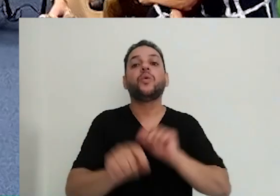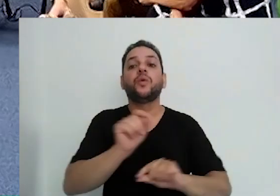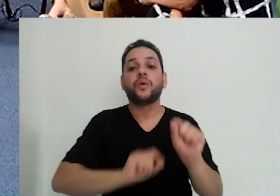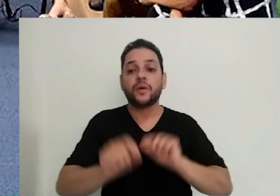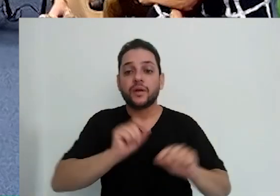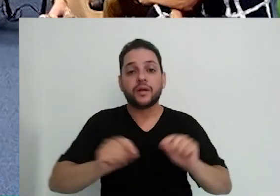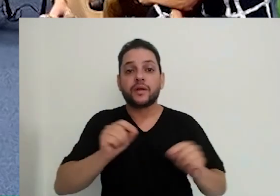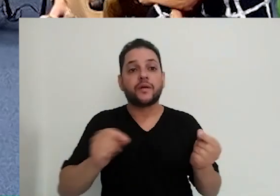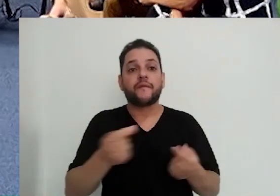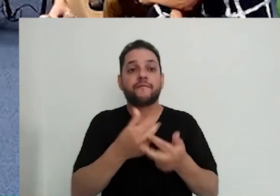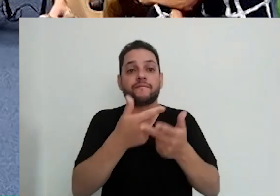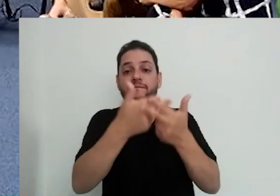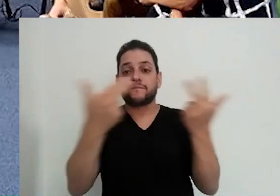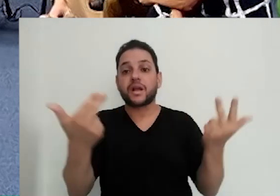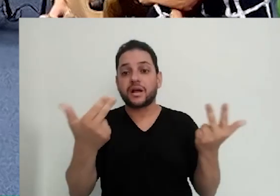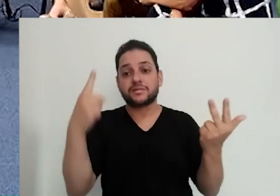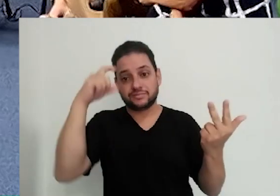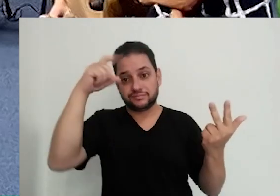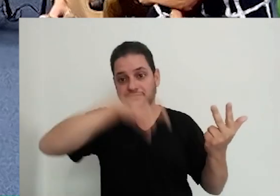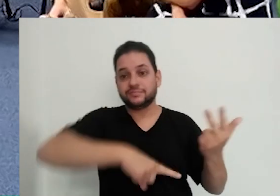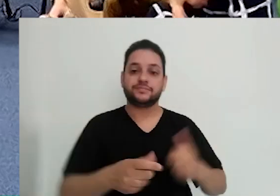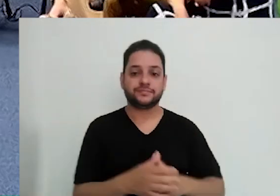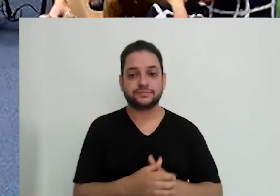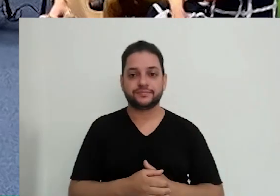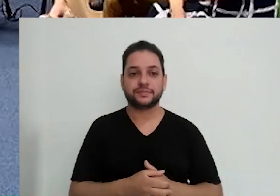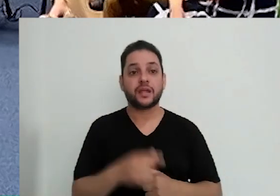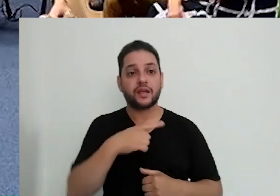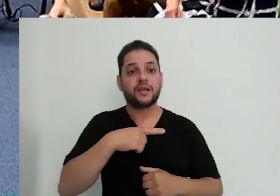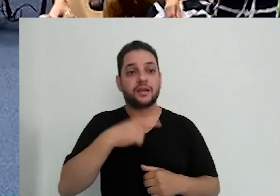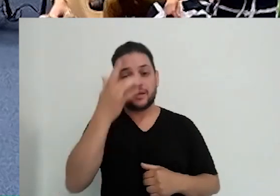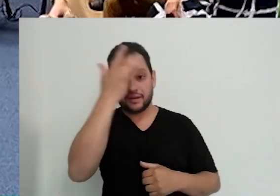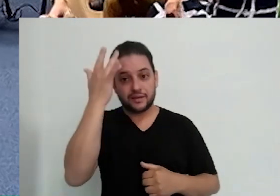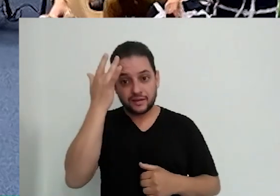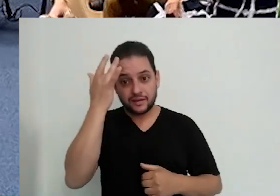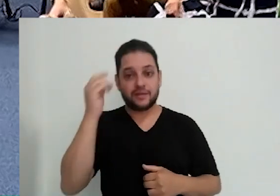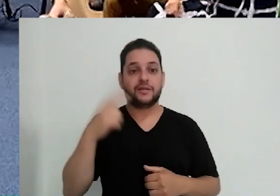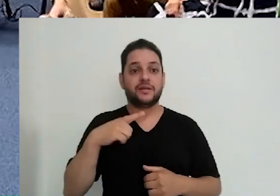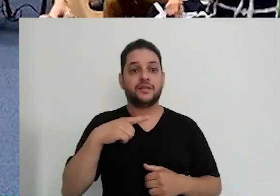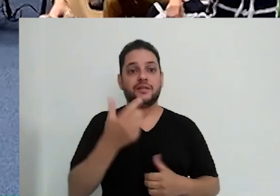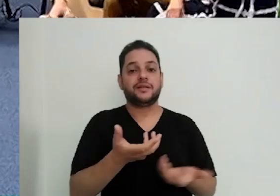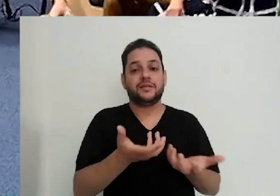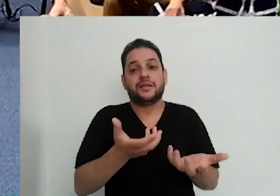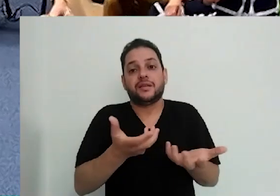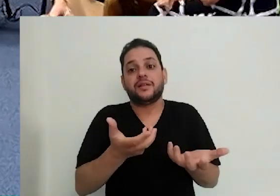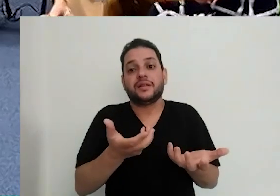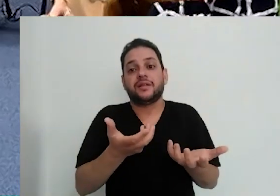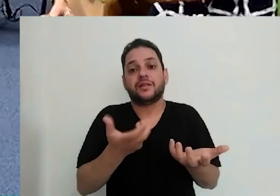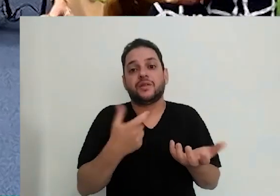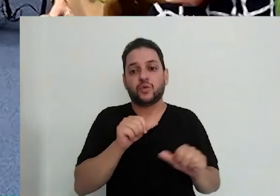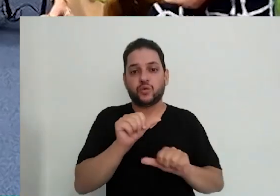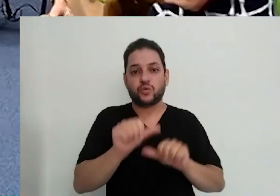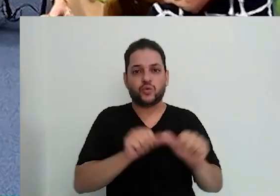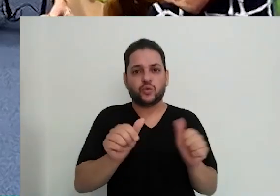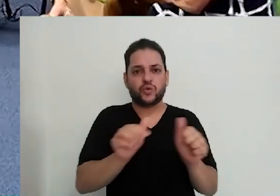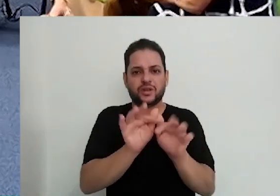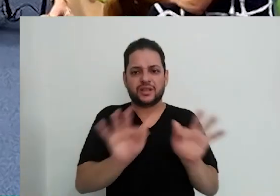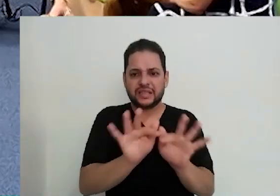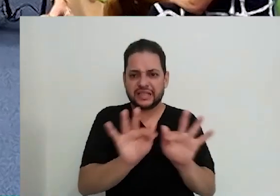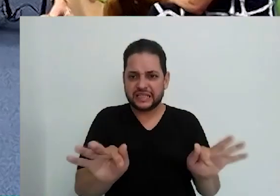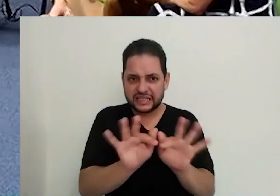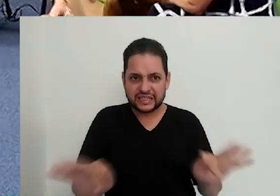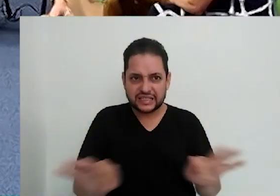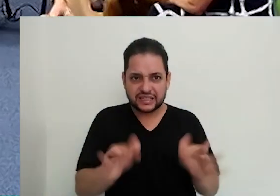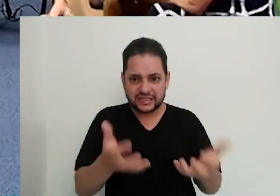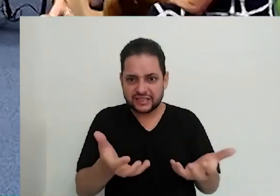complexas mesmo eu eu concordo com você que as pessoas não querem necessariamente tudo simplificado que quando você quando você